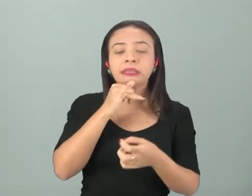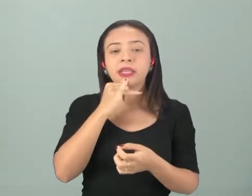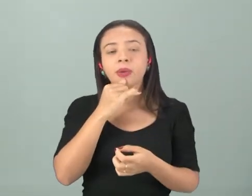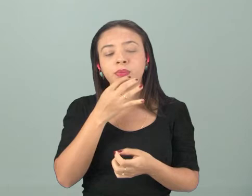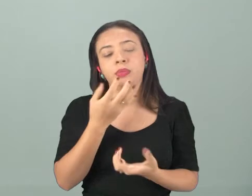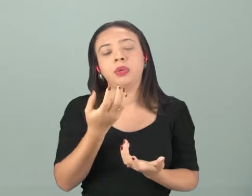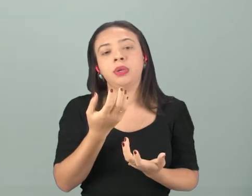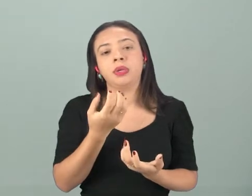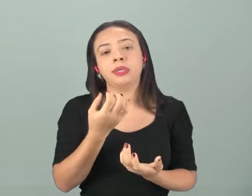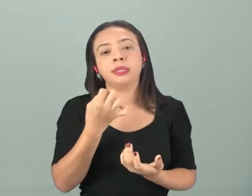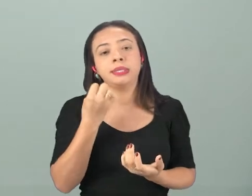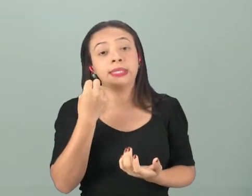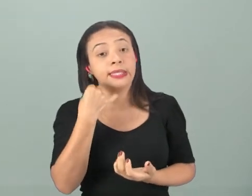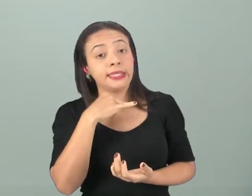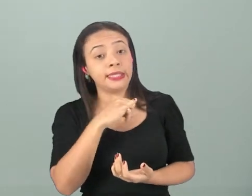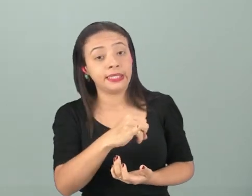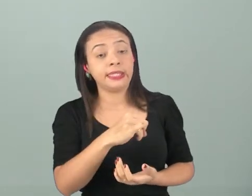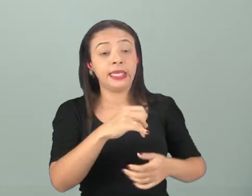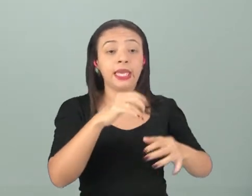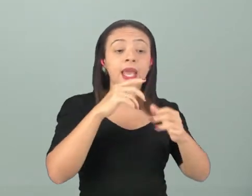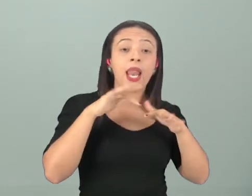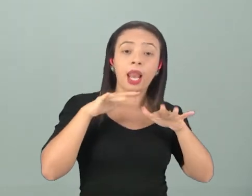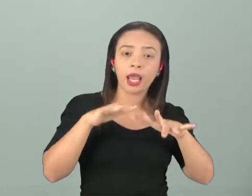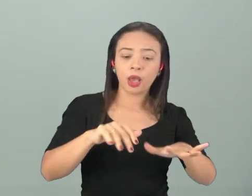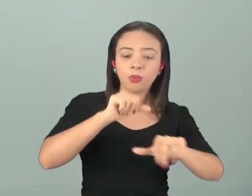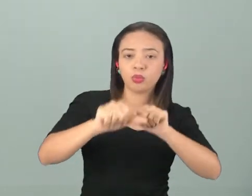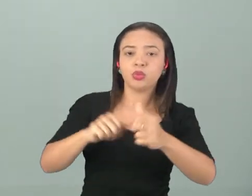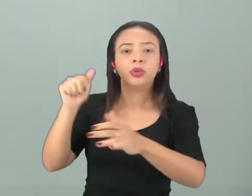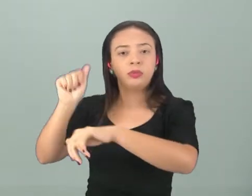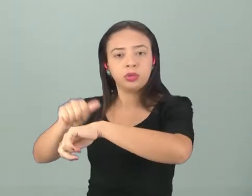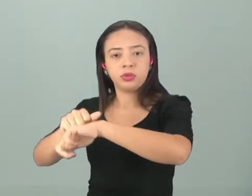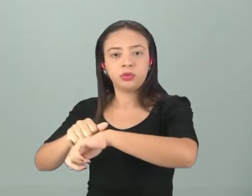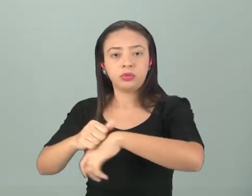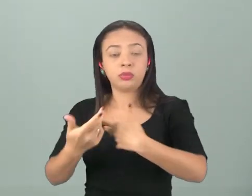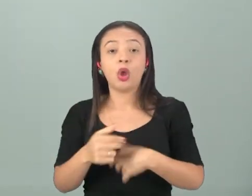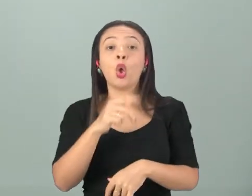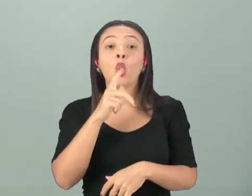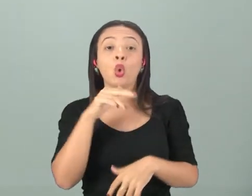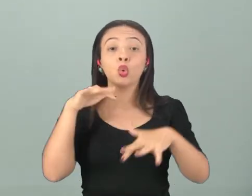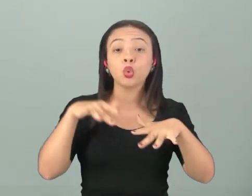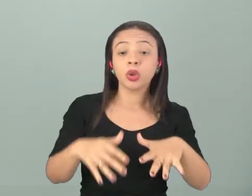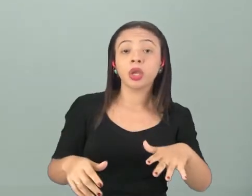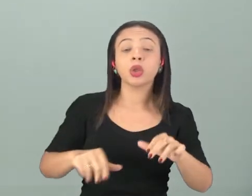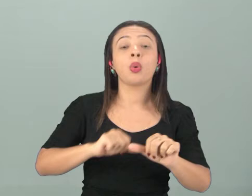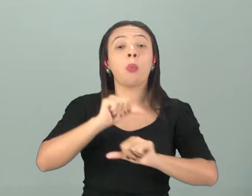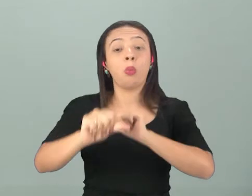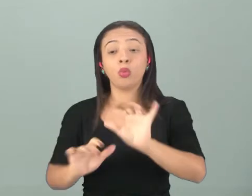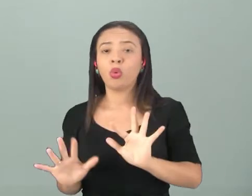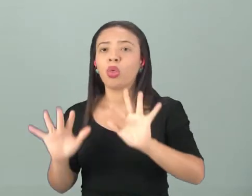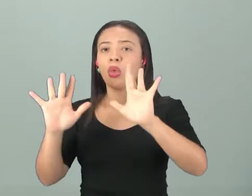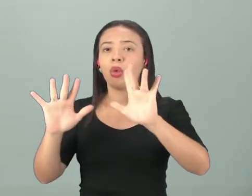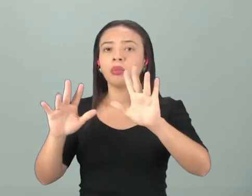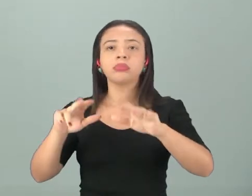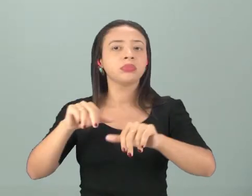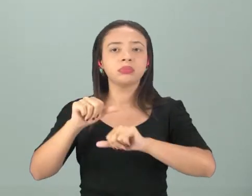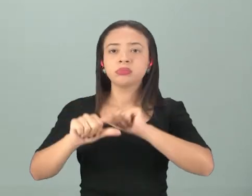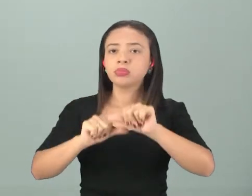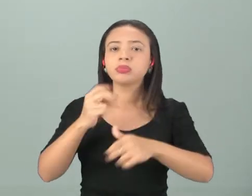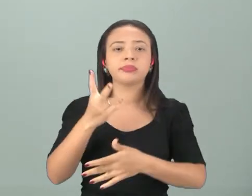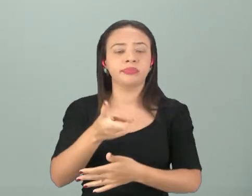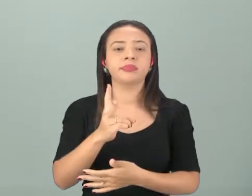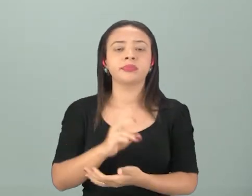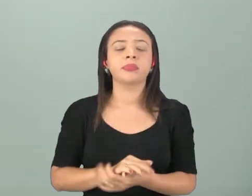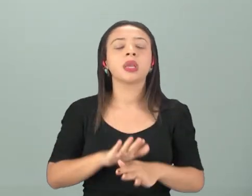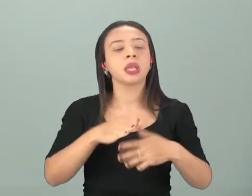estado sólido, do sólido para o líquido, do líquido para o gasoso, do gasoso para o líquido e assim por diante. Então,